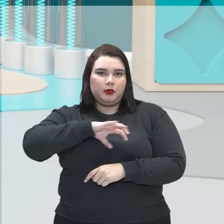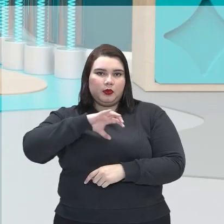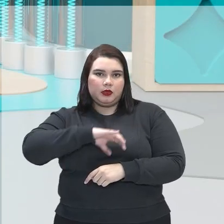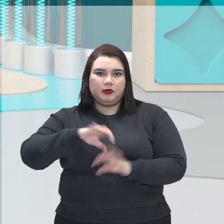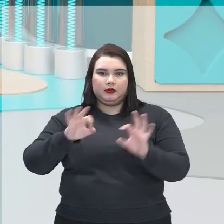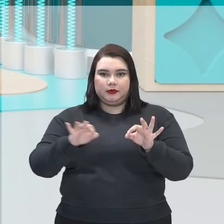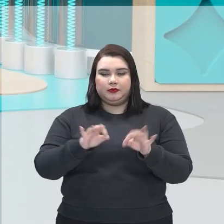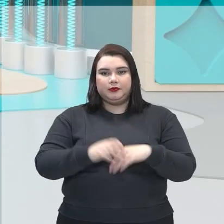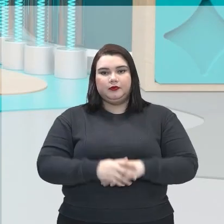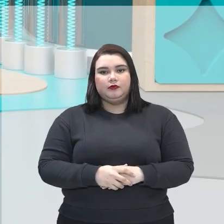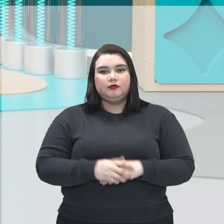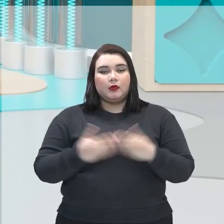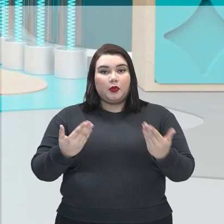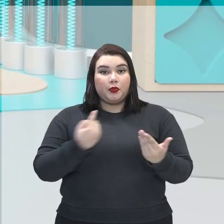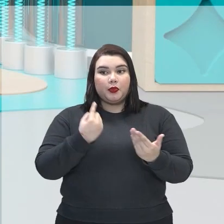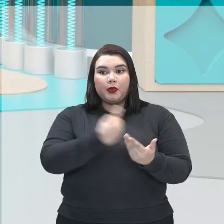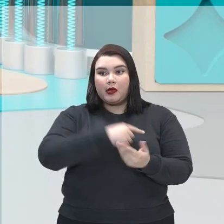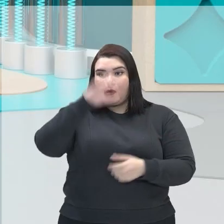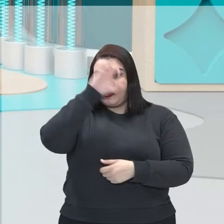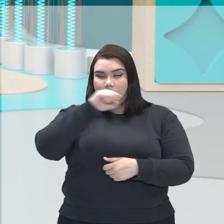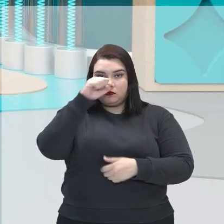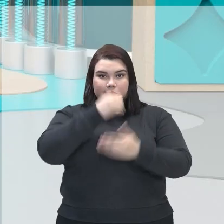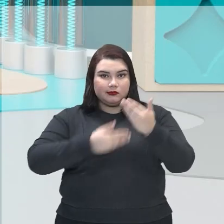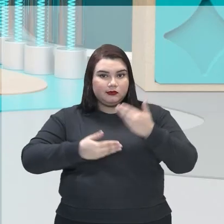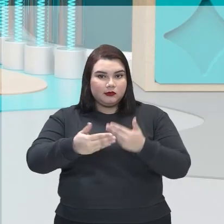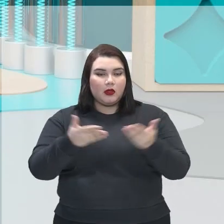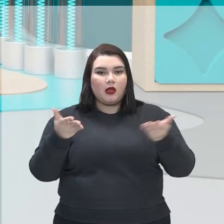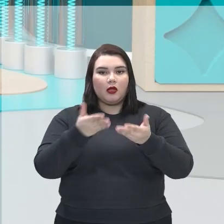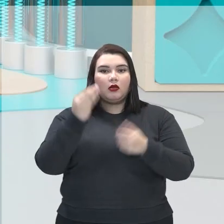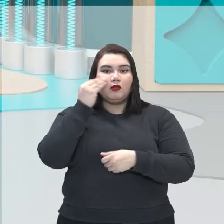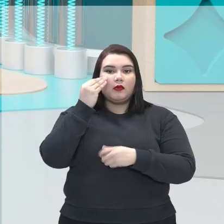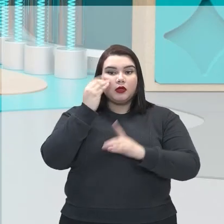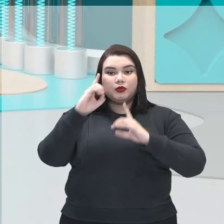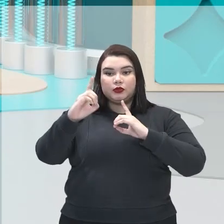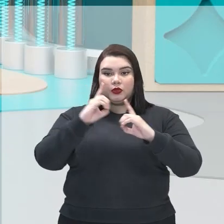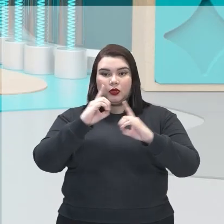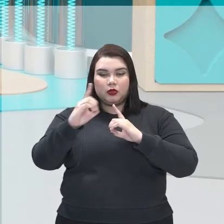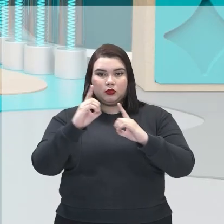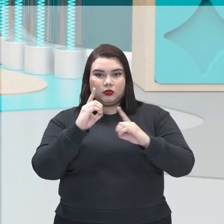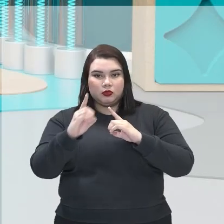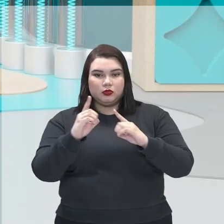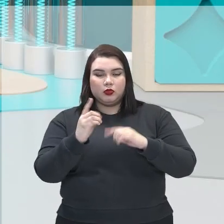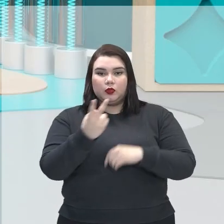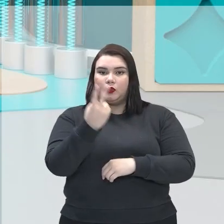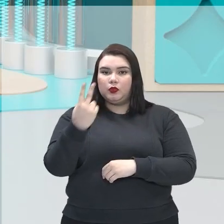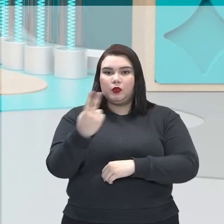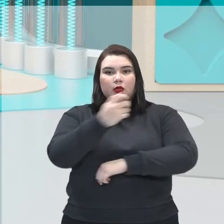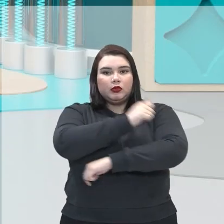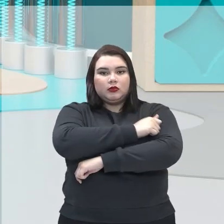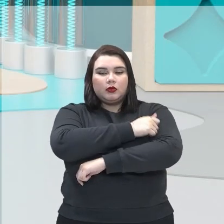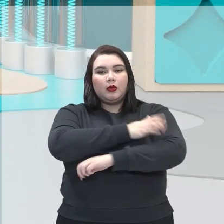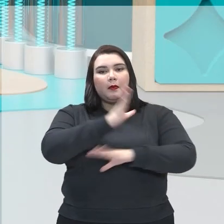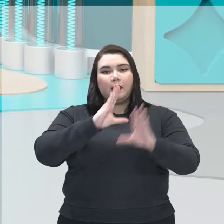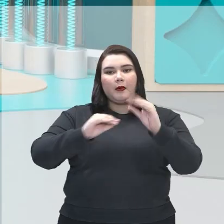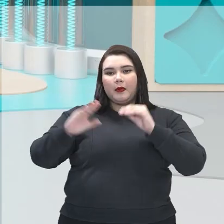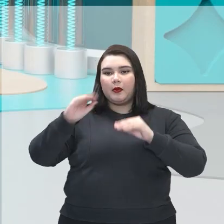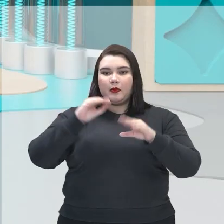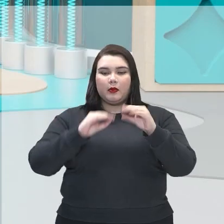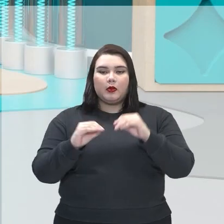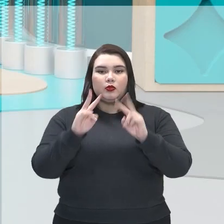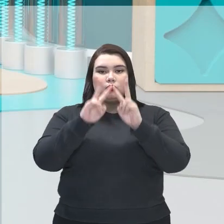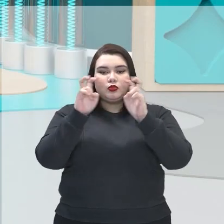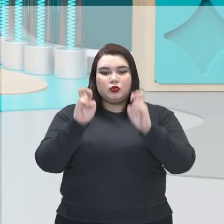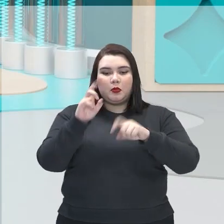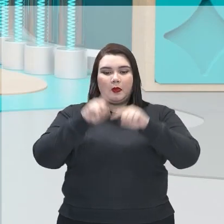a gente aprender mais sobre isso, nós vamos ver um diálogo com dois alunos aí conversando sobre o material